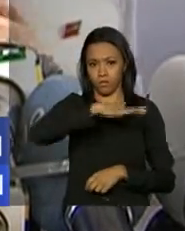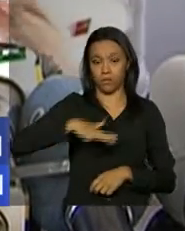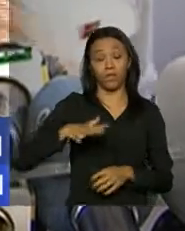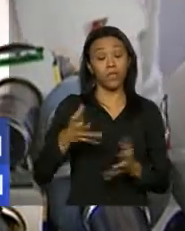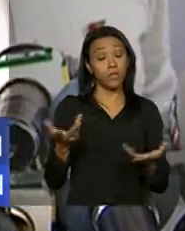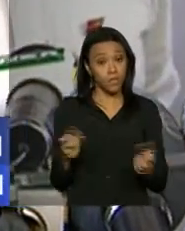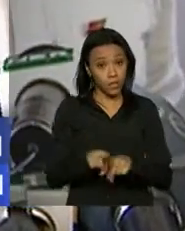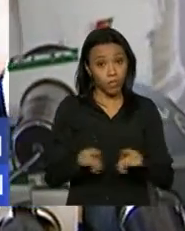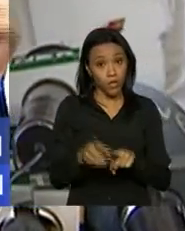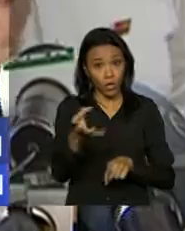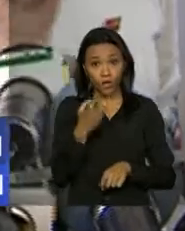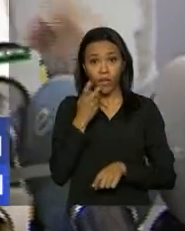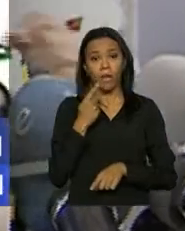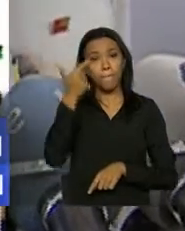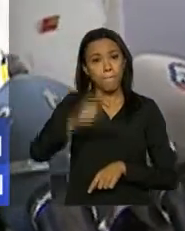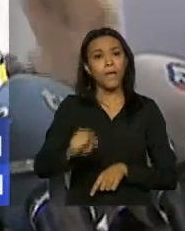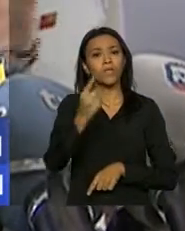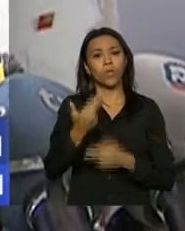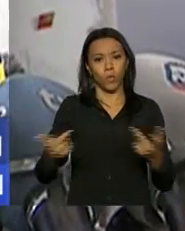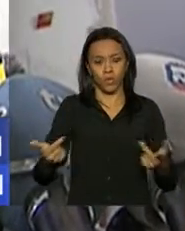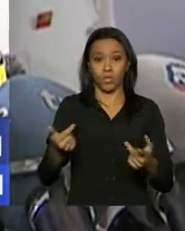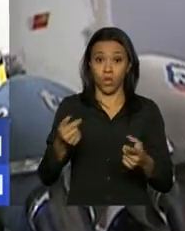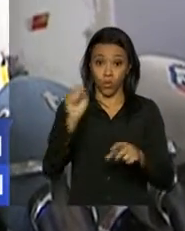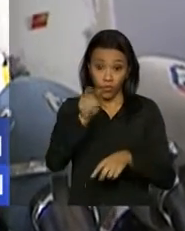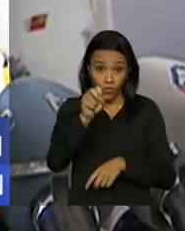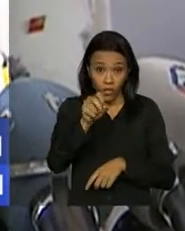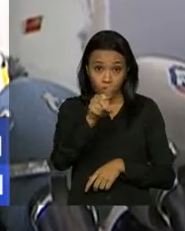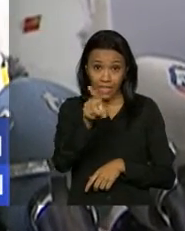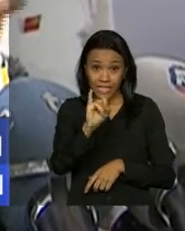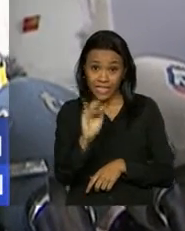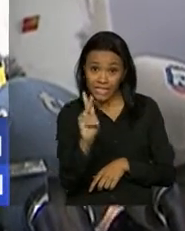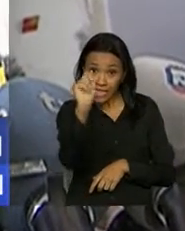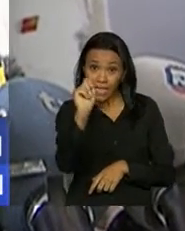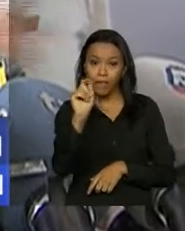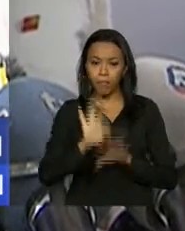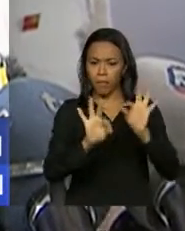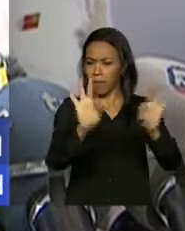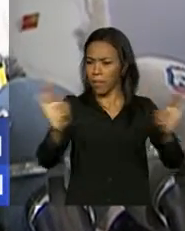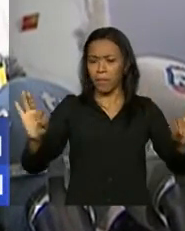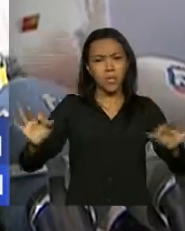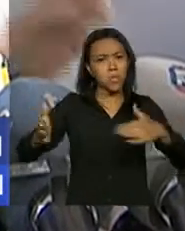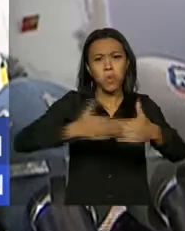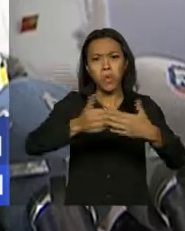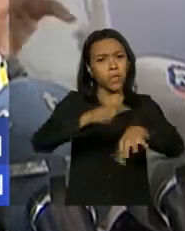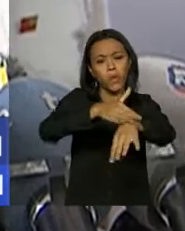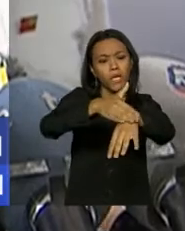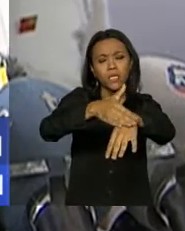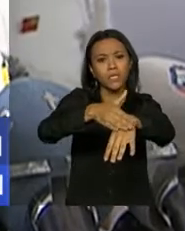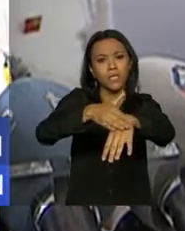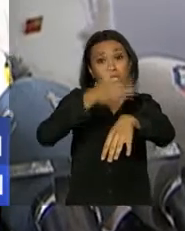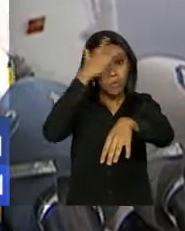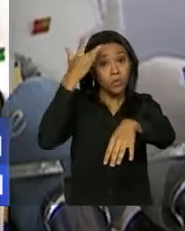E quero falar mais uma coisa. O vírus da Zika ataca sempre as populações, como qualquer doença, as populações